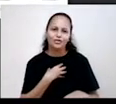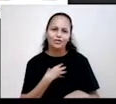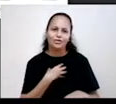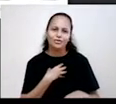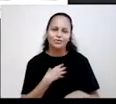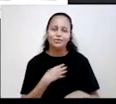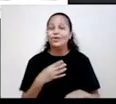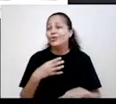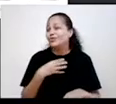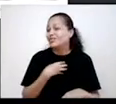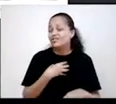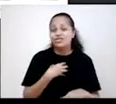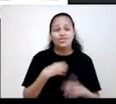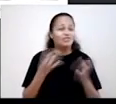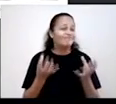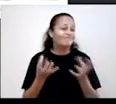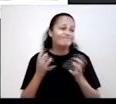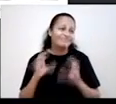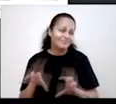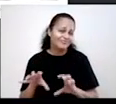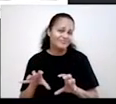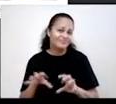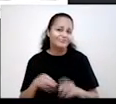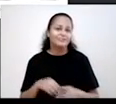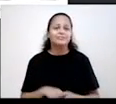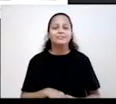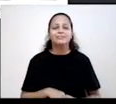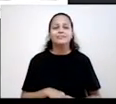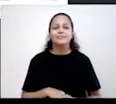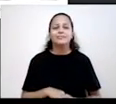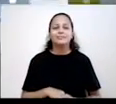o sentido que a gente não é aquele que nós pretendíamos passar.